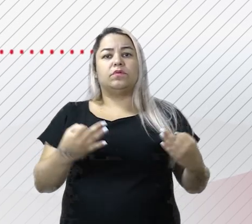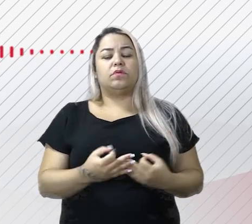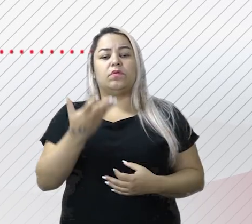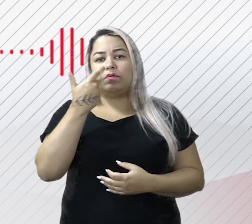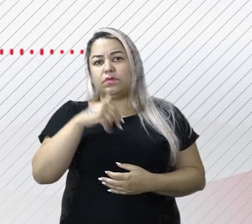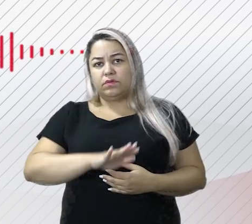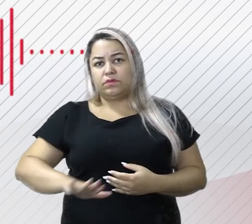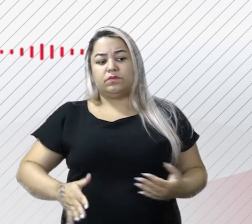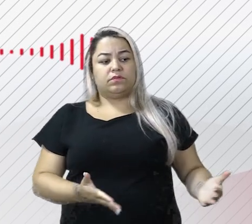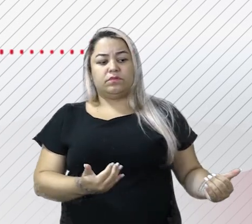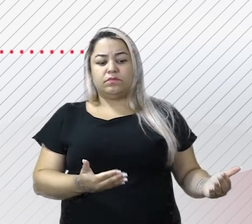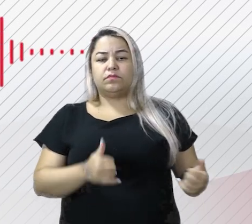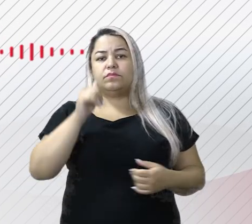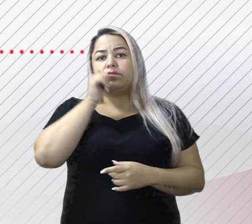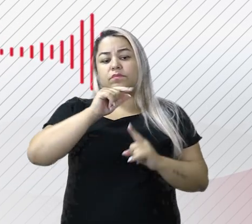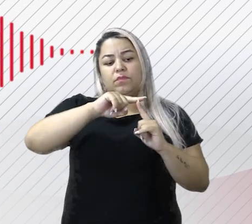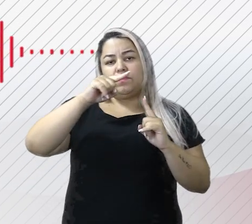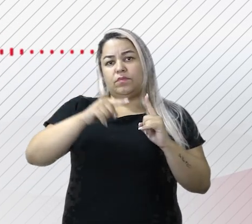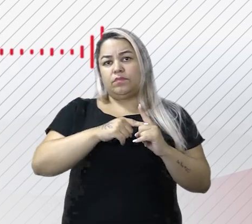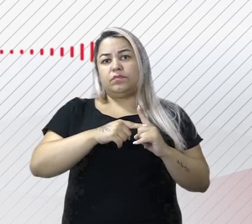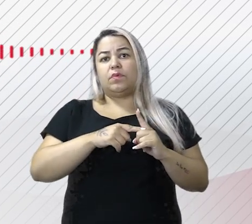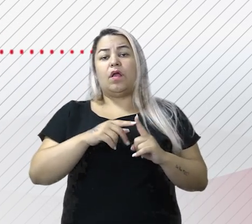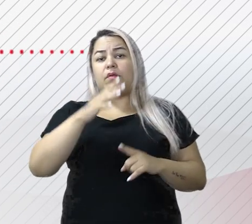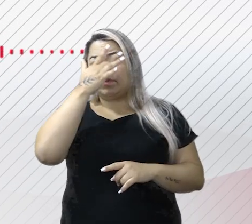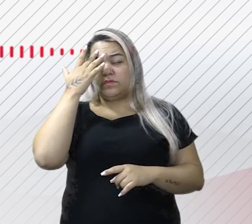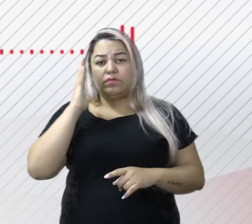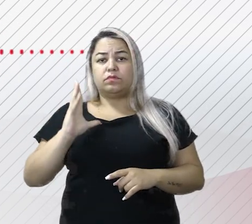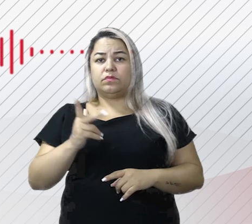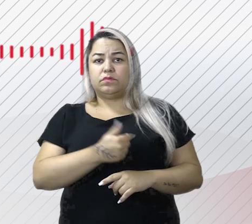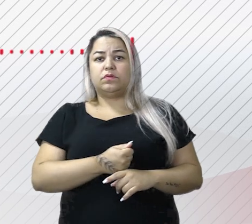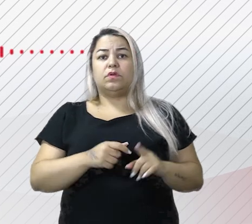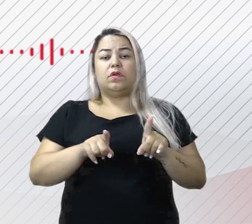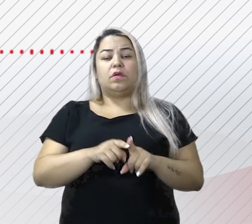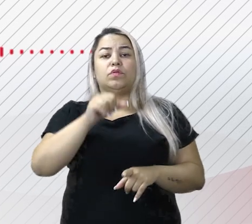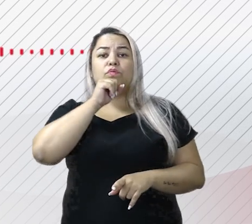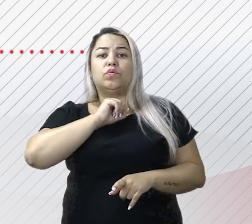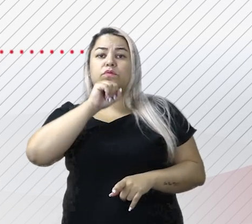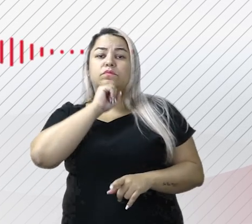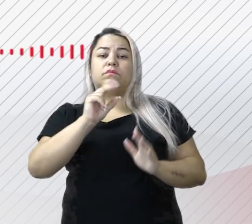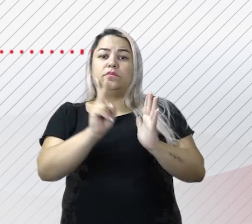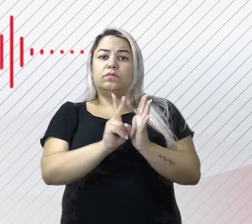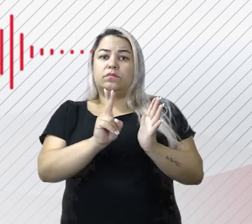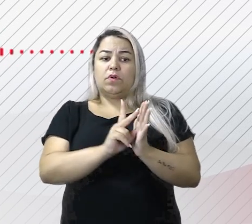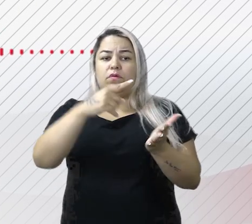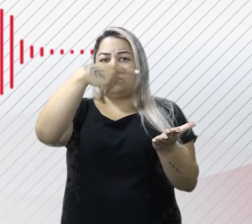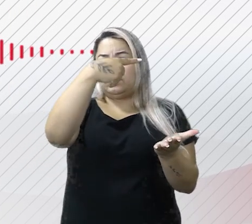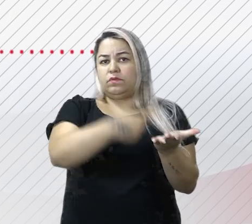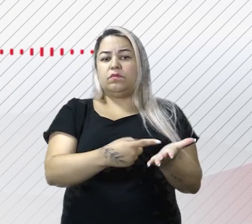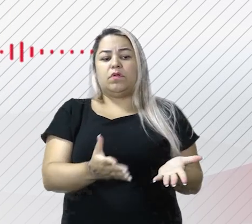priorize famílias com crianças e adolescentes, mulheres grávidas, pessoas trans, idosos e indígenas,